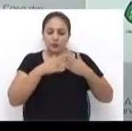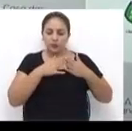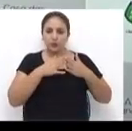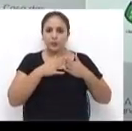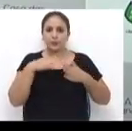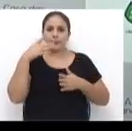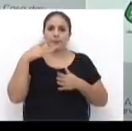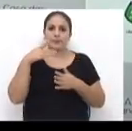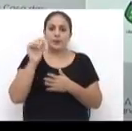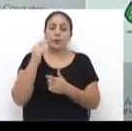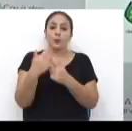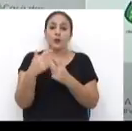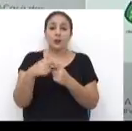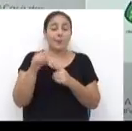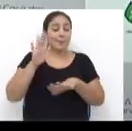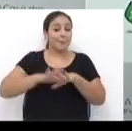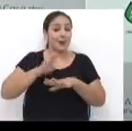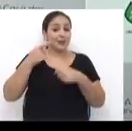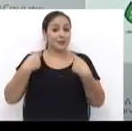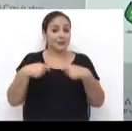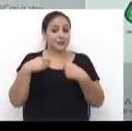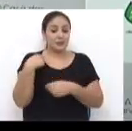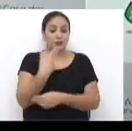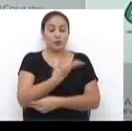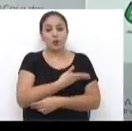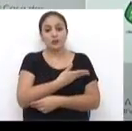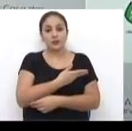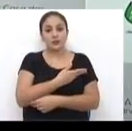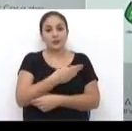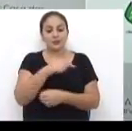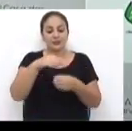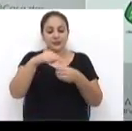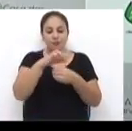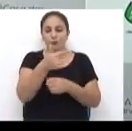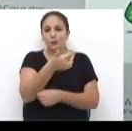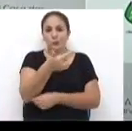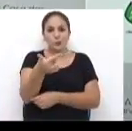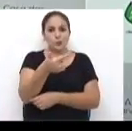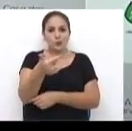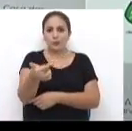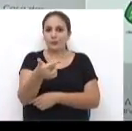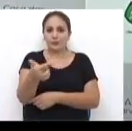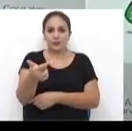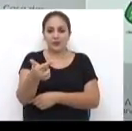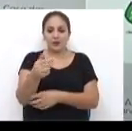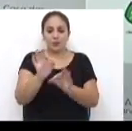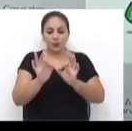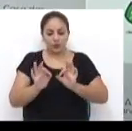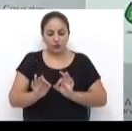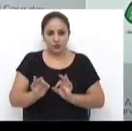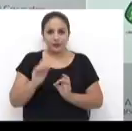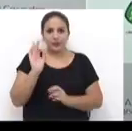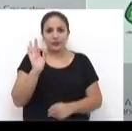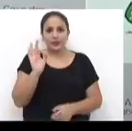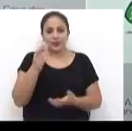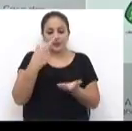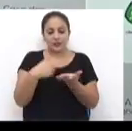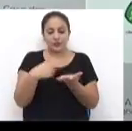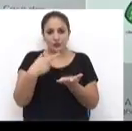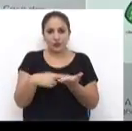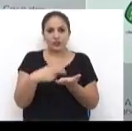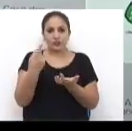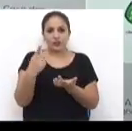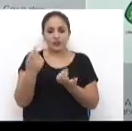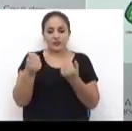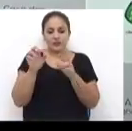da nossa cidade, é onde a gente não tem, que nem eu digo assim, um projeto que regularize as nossas áreas, seja municipal,